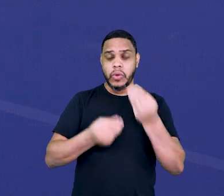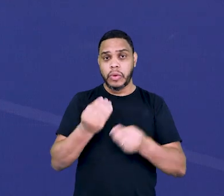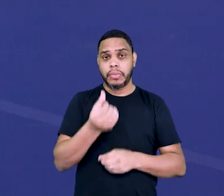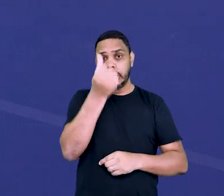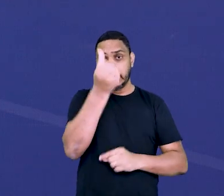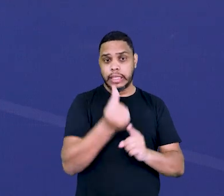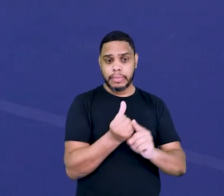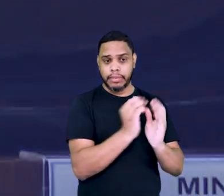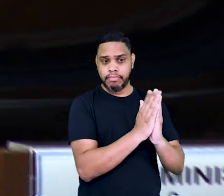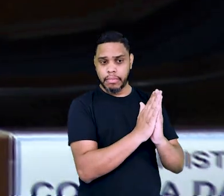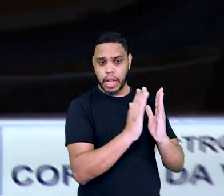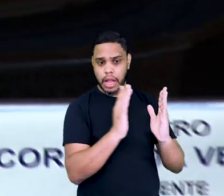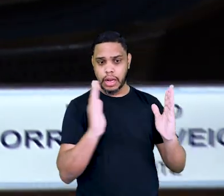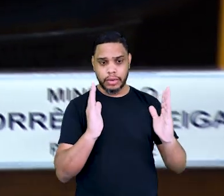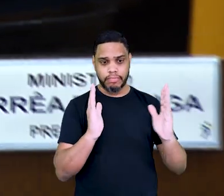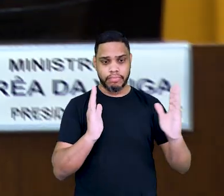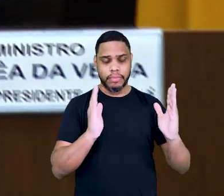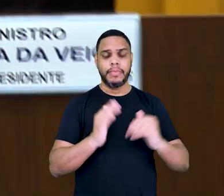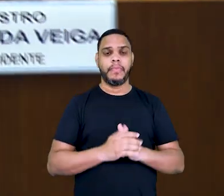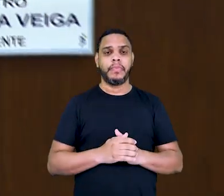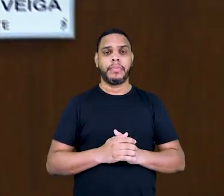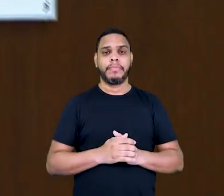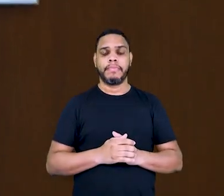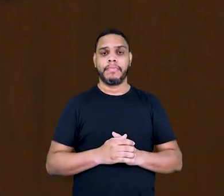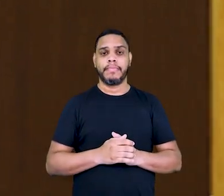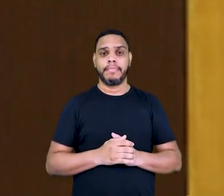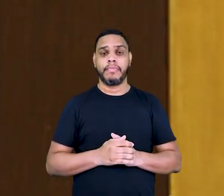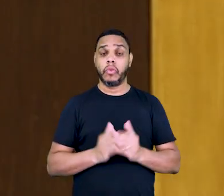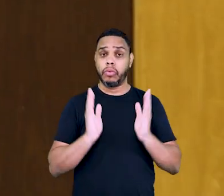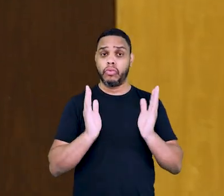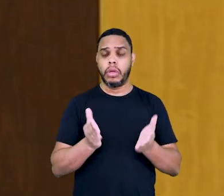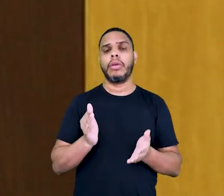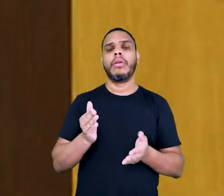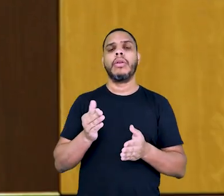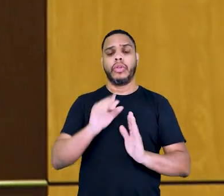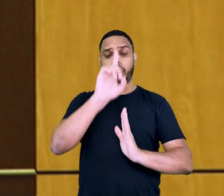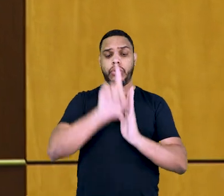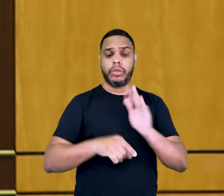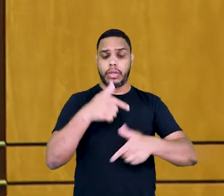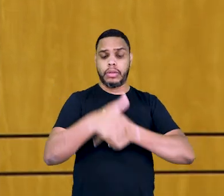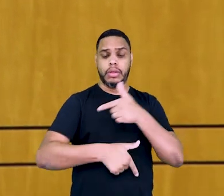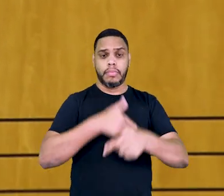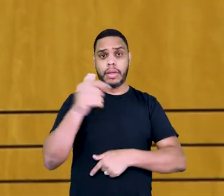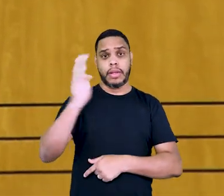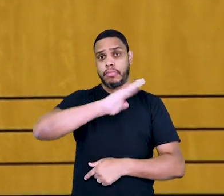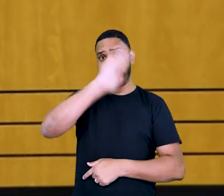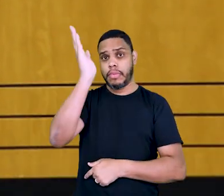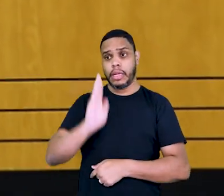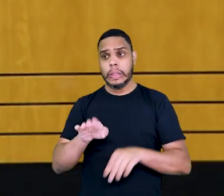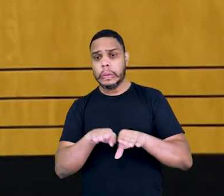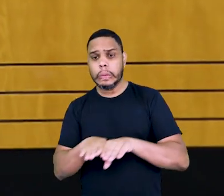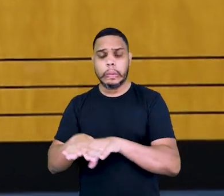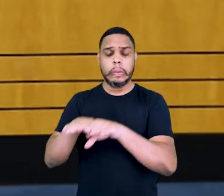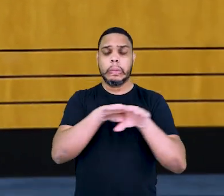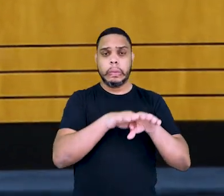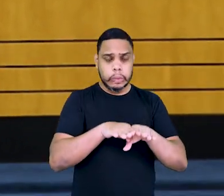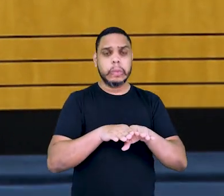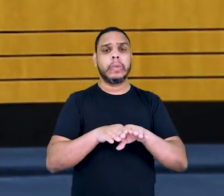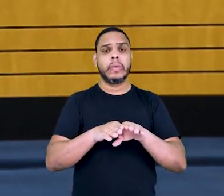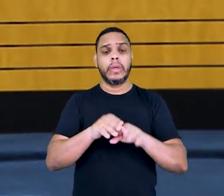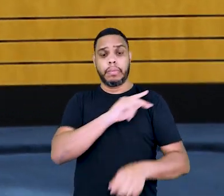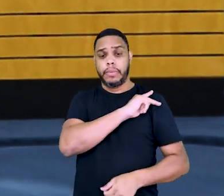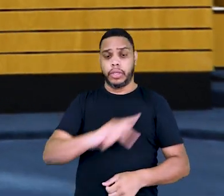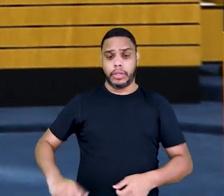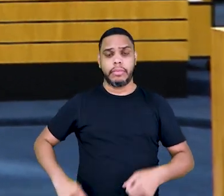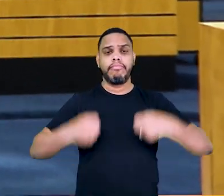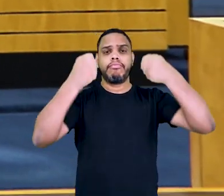6 meses do ano. O avanço na uniformização do direito do trabalho no país foi destacado pelo presidente do Tribunal